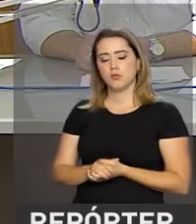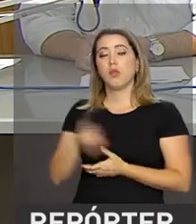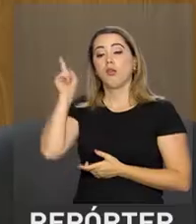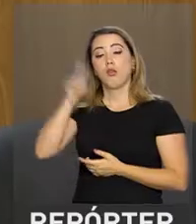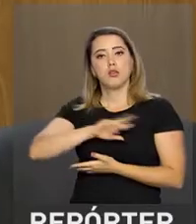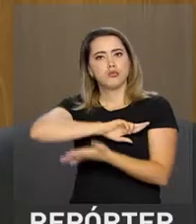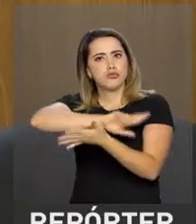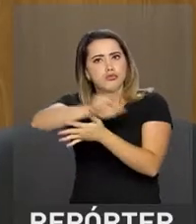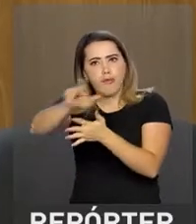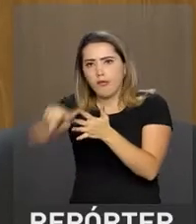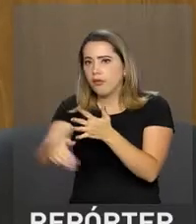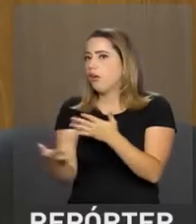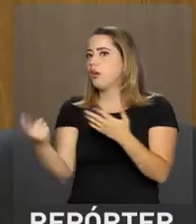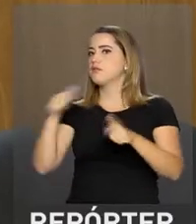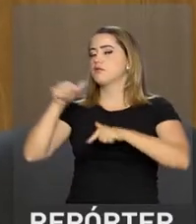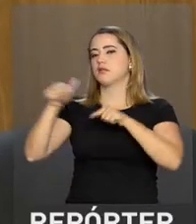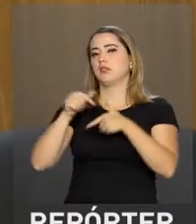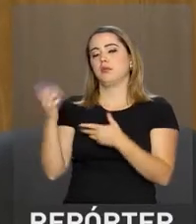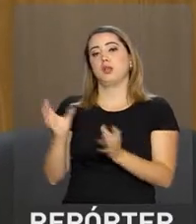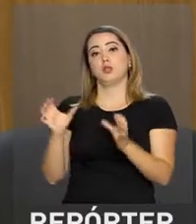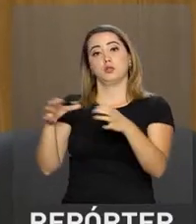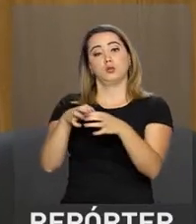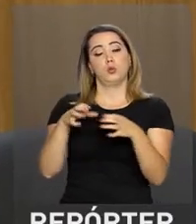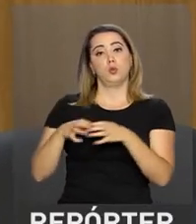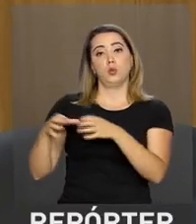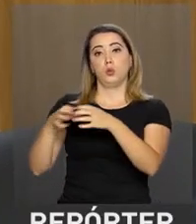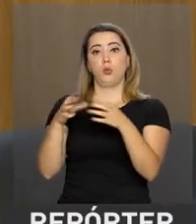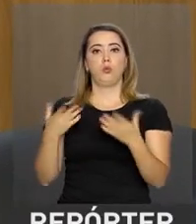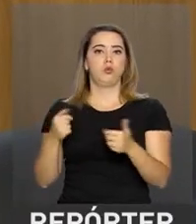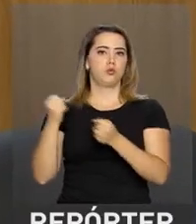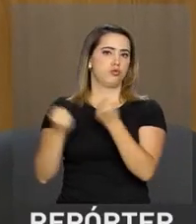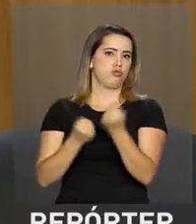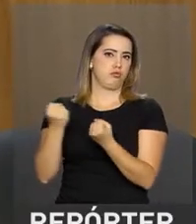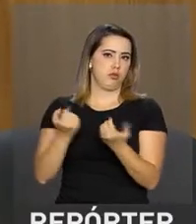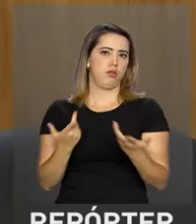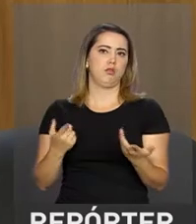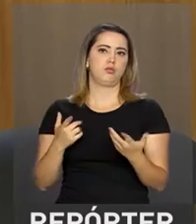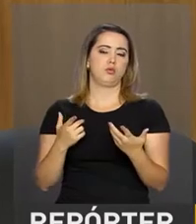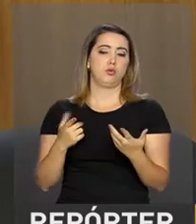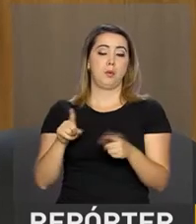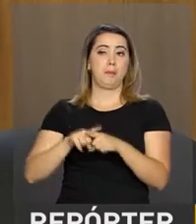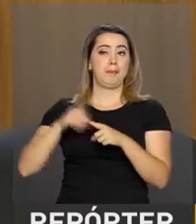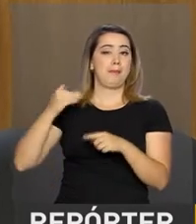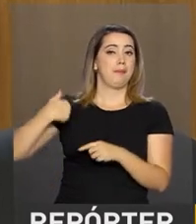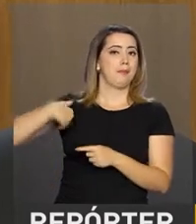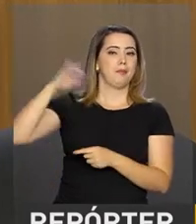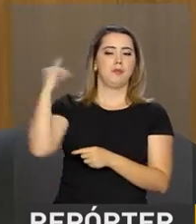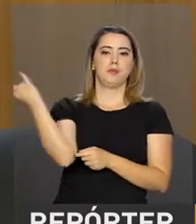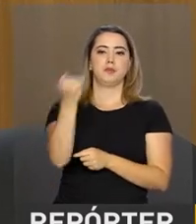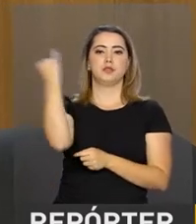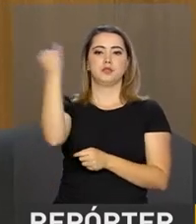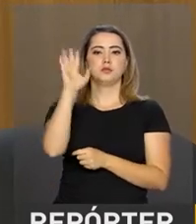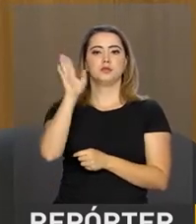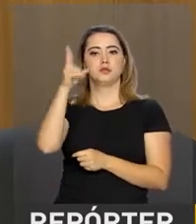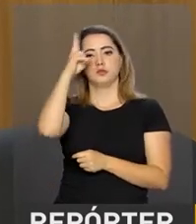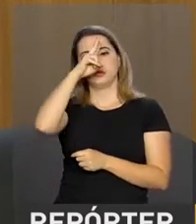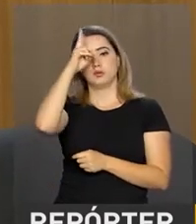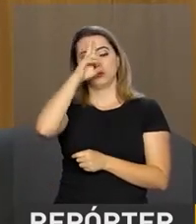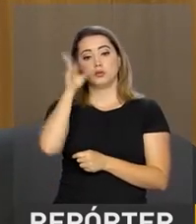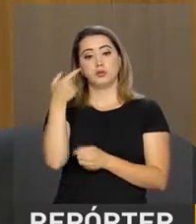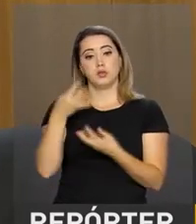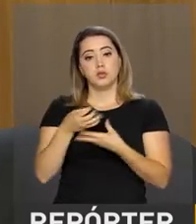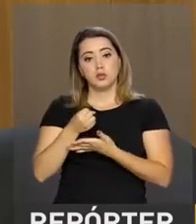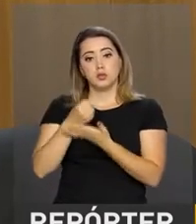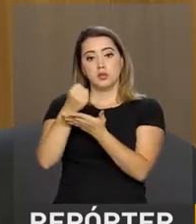no brasil inteiro de todos os órgãos do sistema nacional de trânsito só que é mais importante e histórica é a